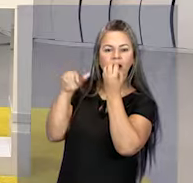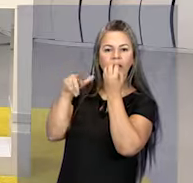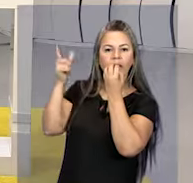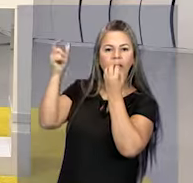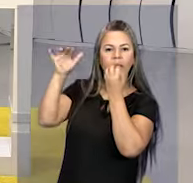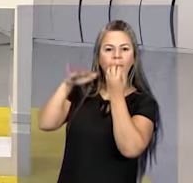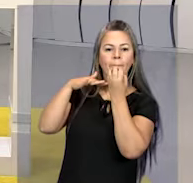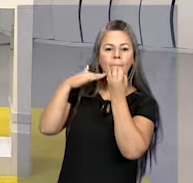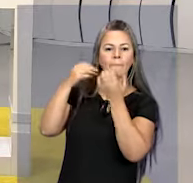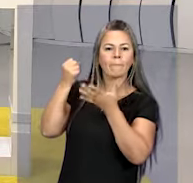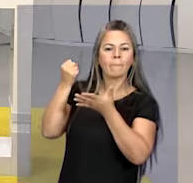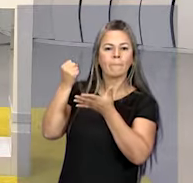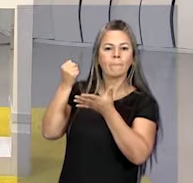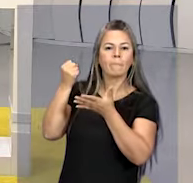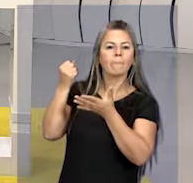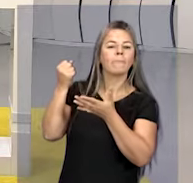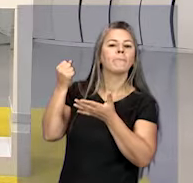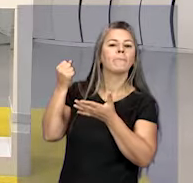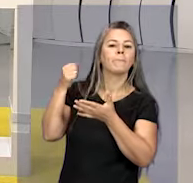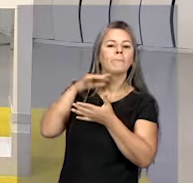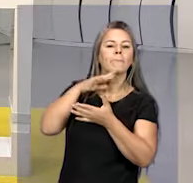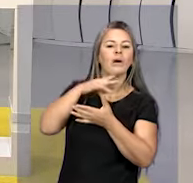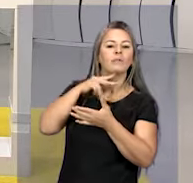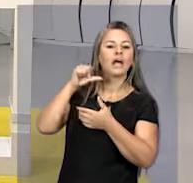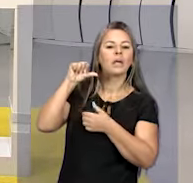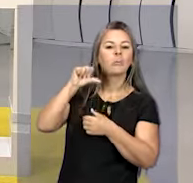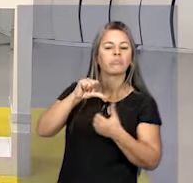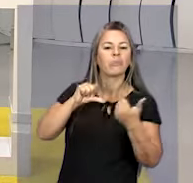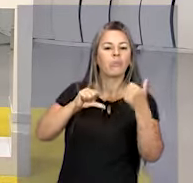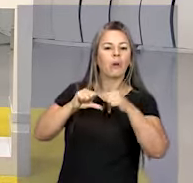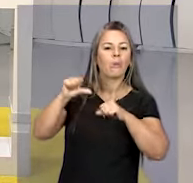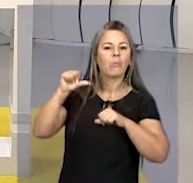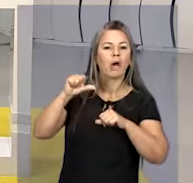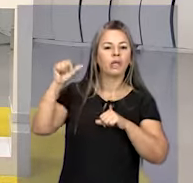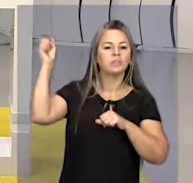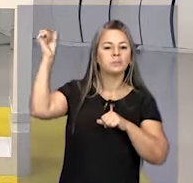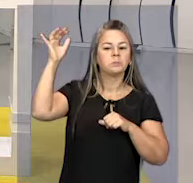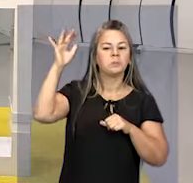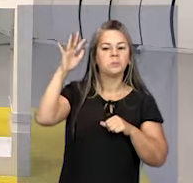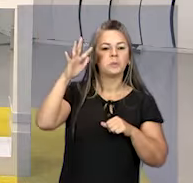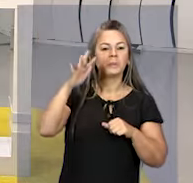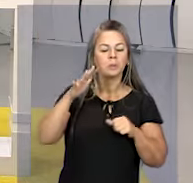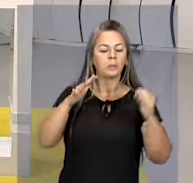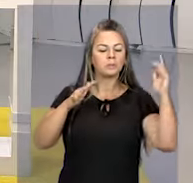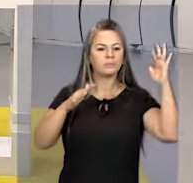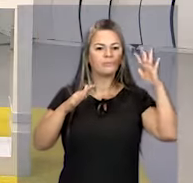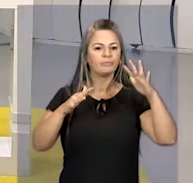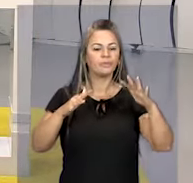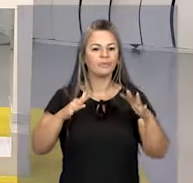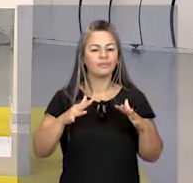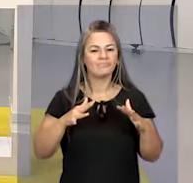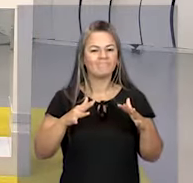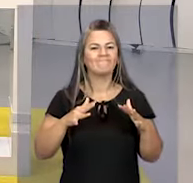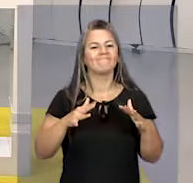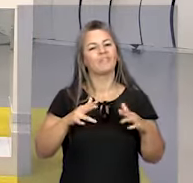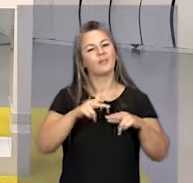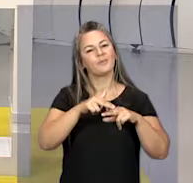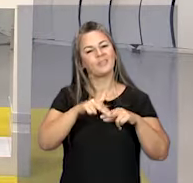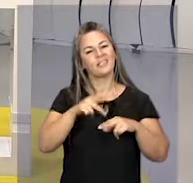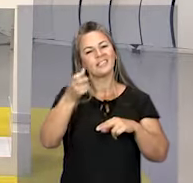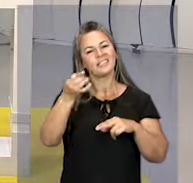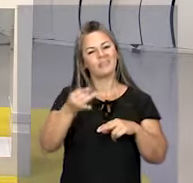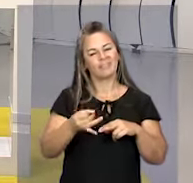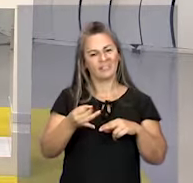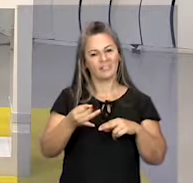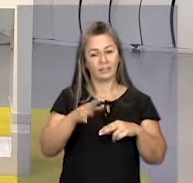mundo. Essa é uma forma de explicar por que o mal existe no mundo. Então, para pessoas que acreditavam